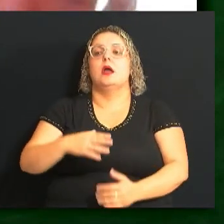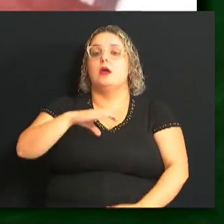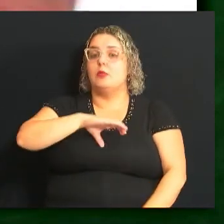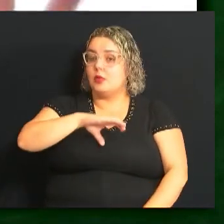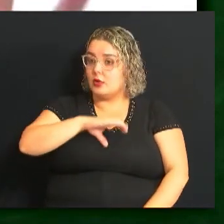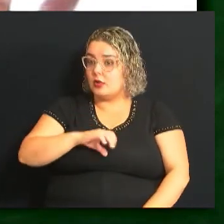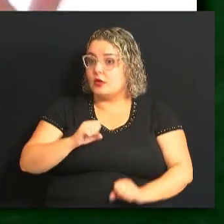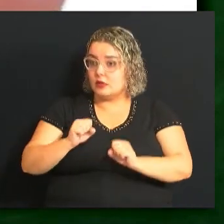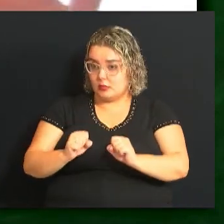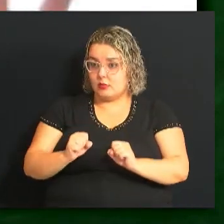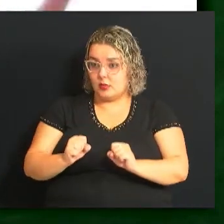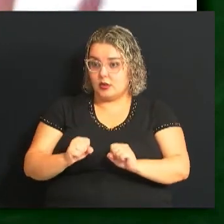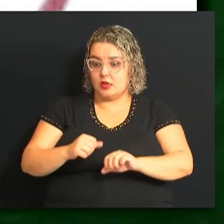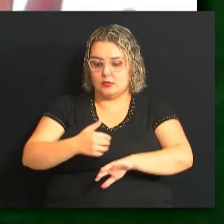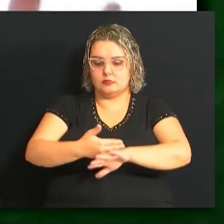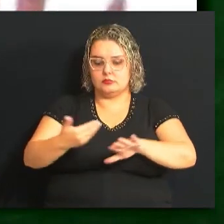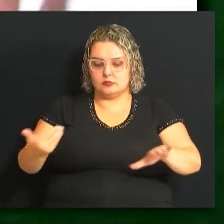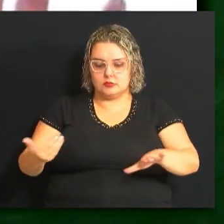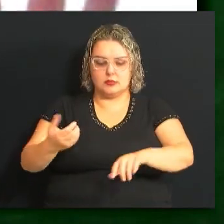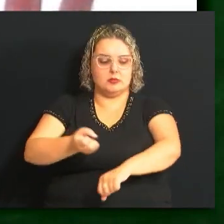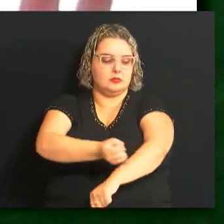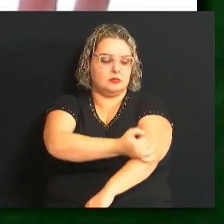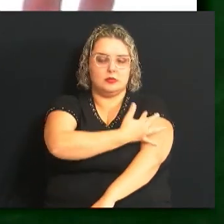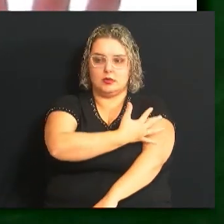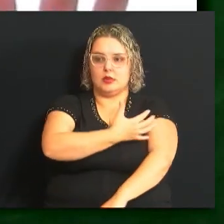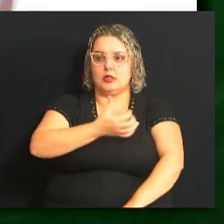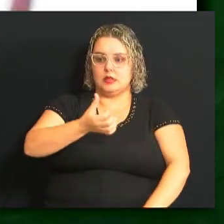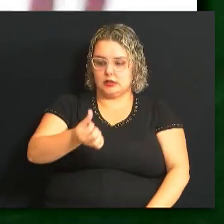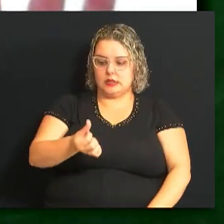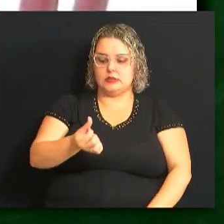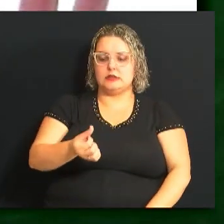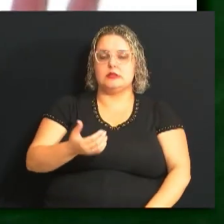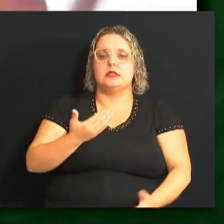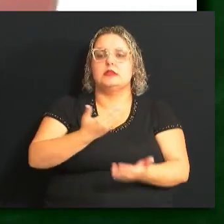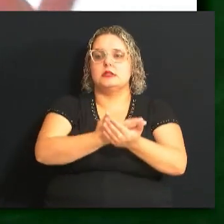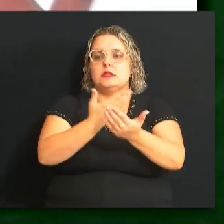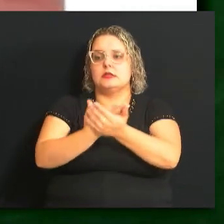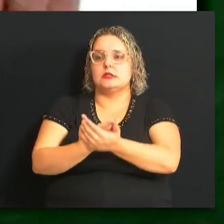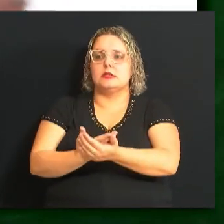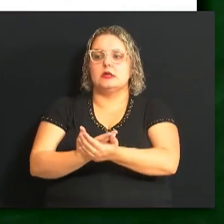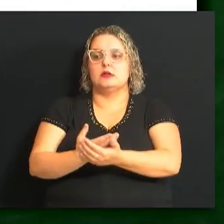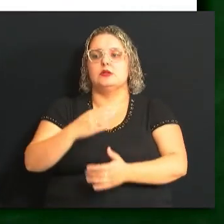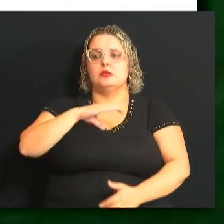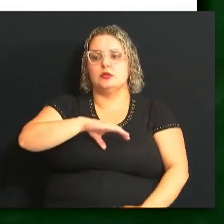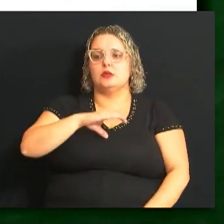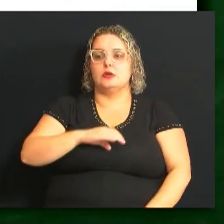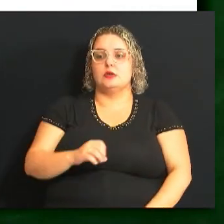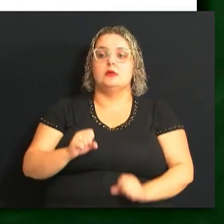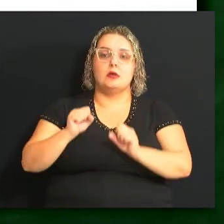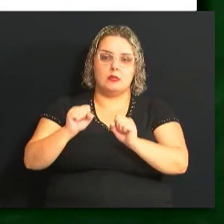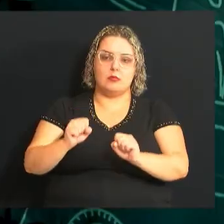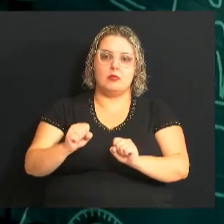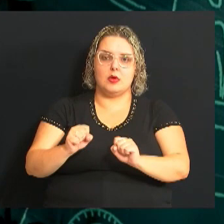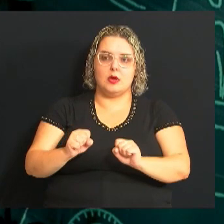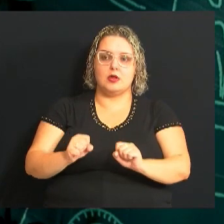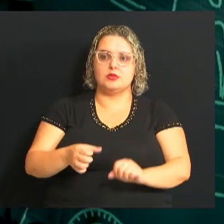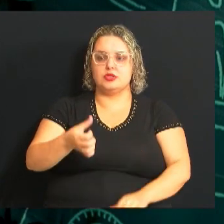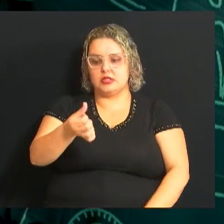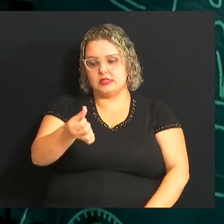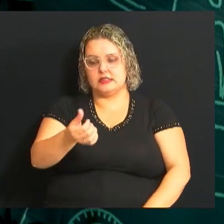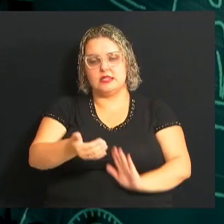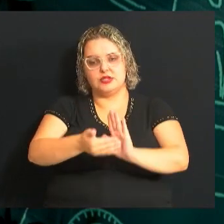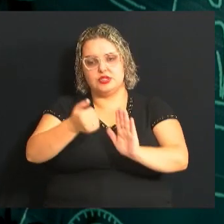ensino fundamental, as escolas têm 6 aulas de língua portuguesa semanais. Então, pode-se tirar, por exemplo, uma dessas aulas